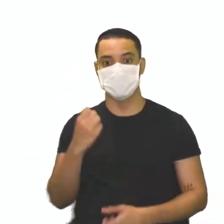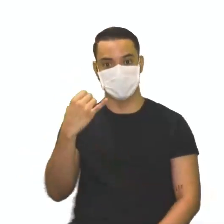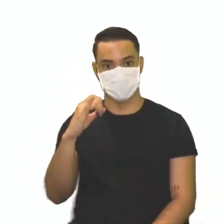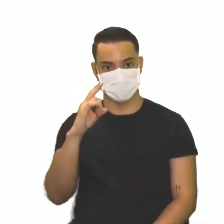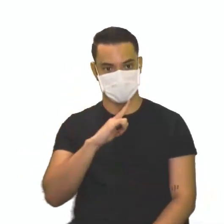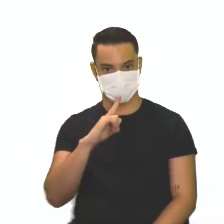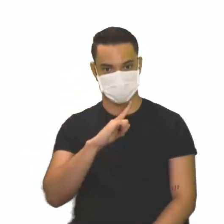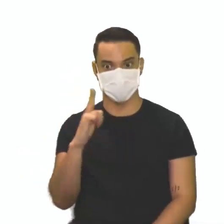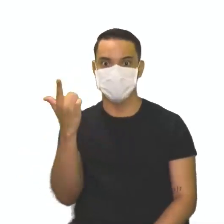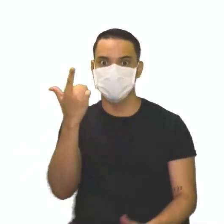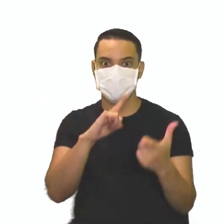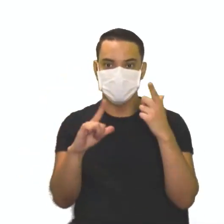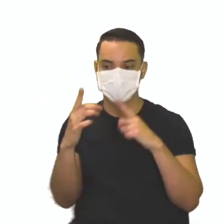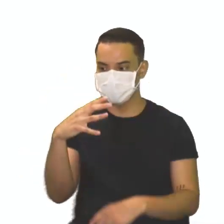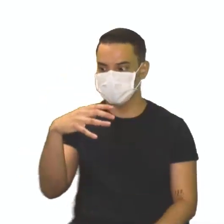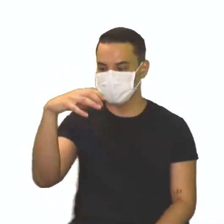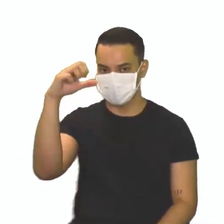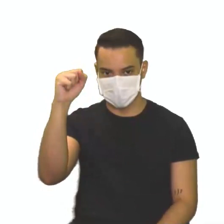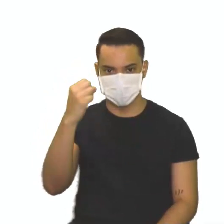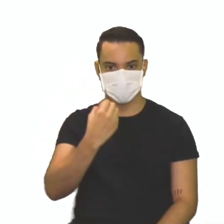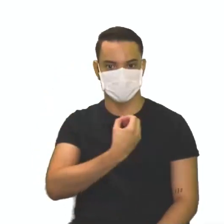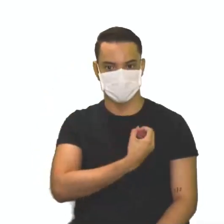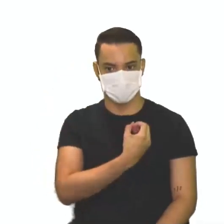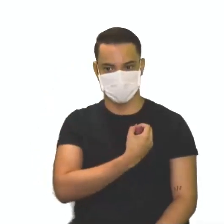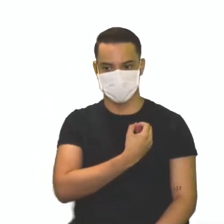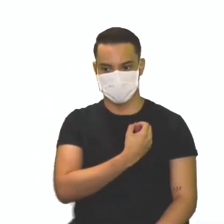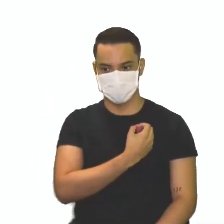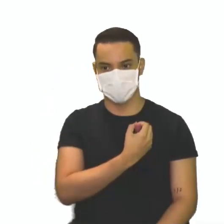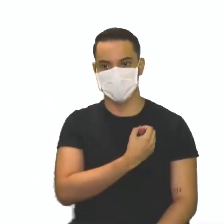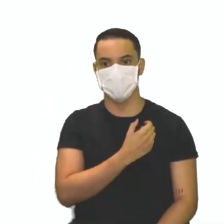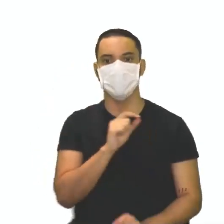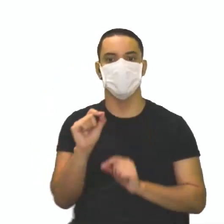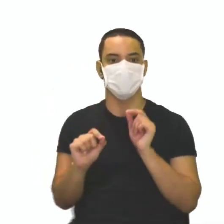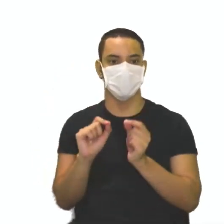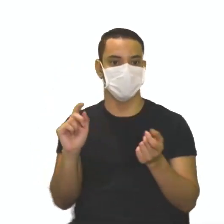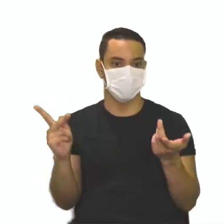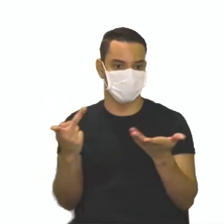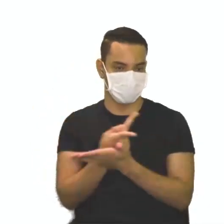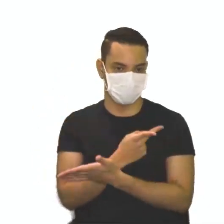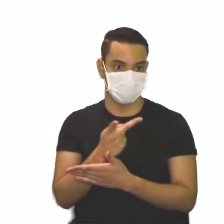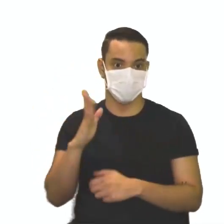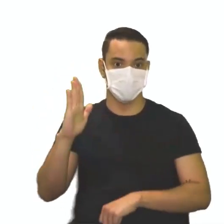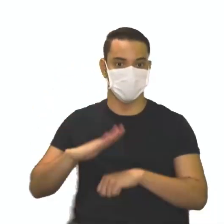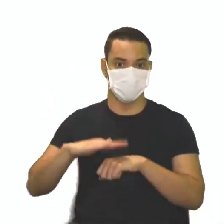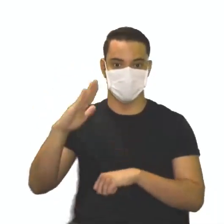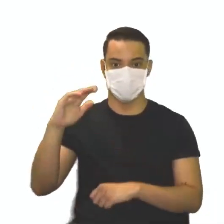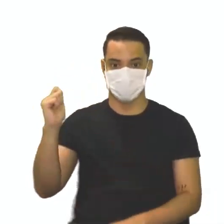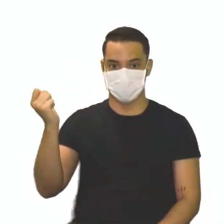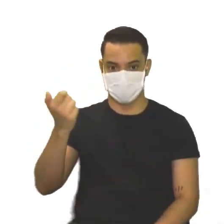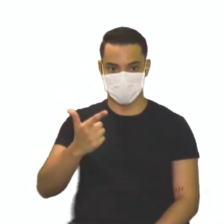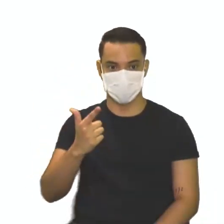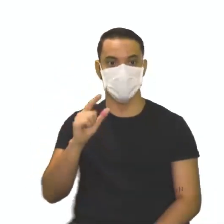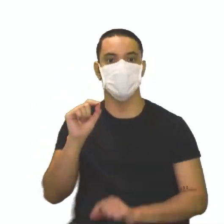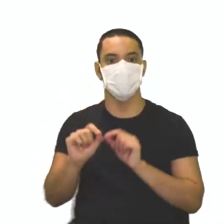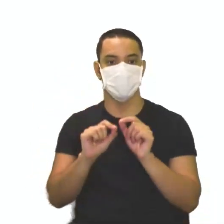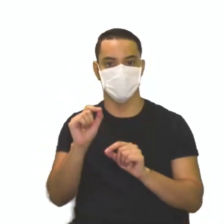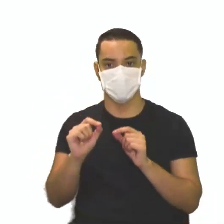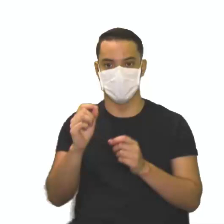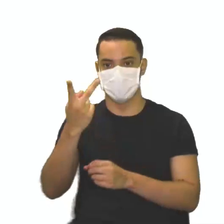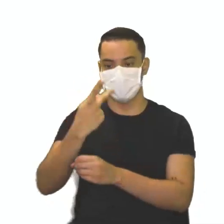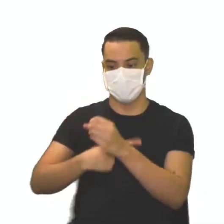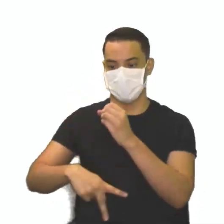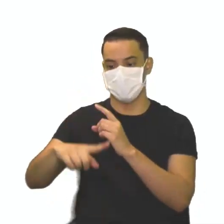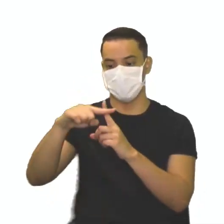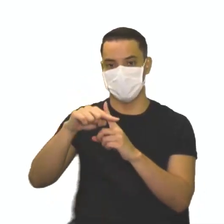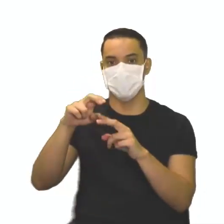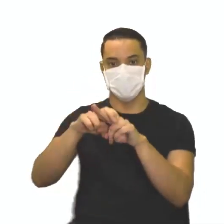tivesse ganhado esses números de elétrons aí, o número de elétrons seria maior que o número de prótons. Aí ele